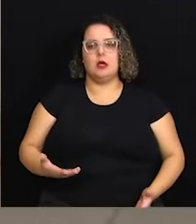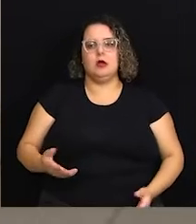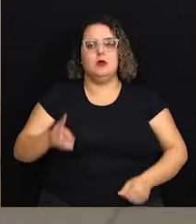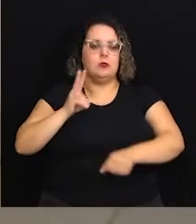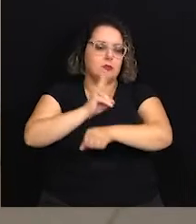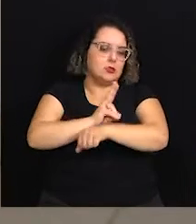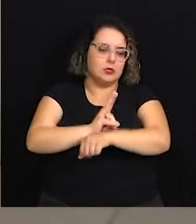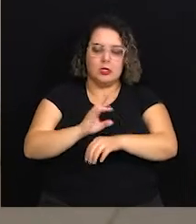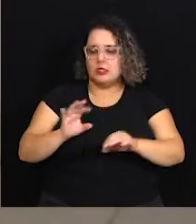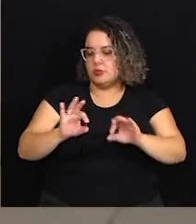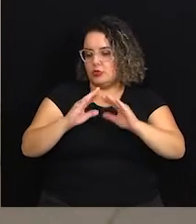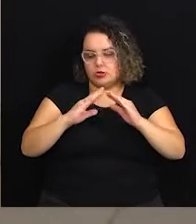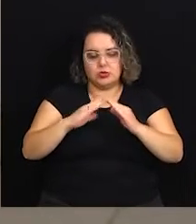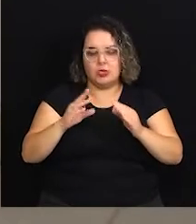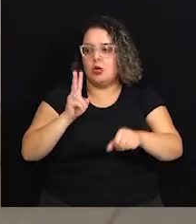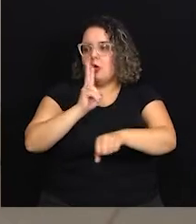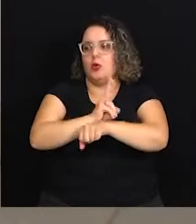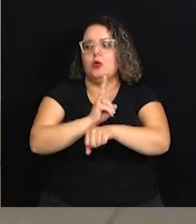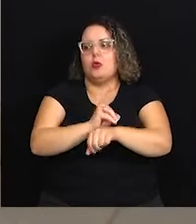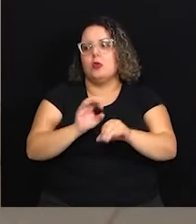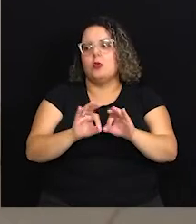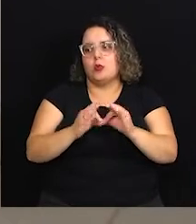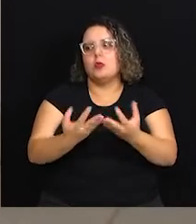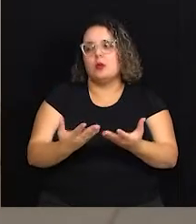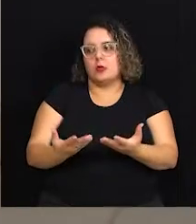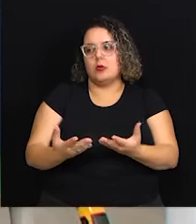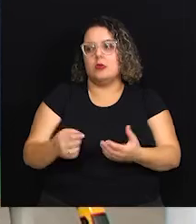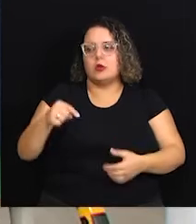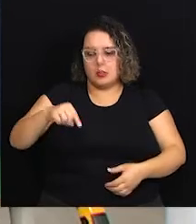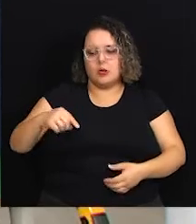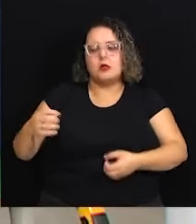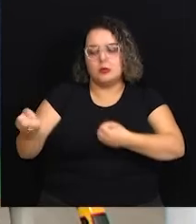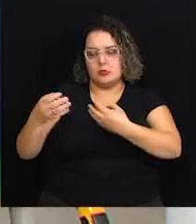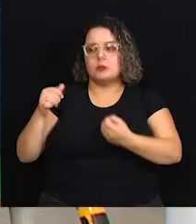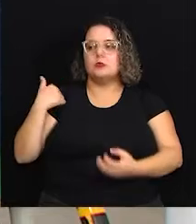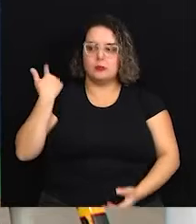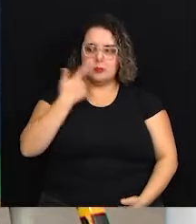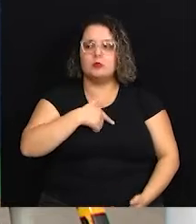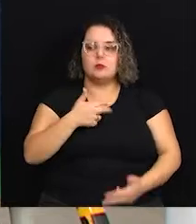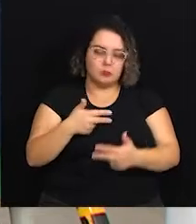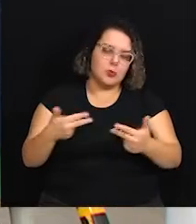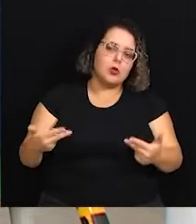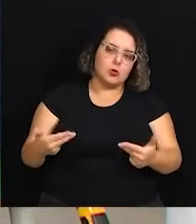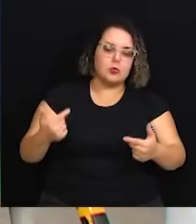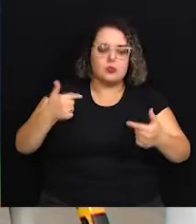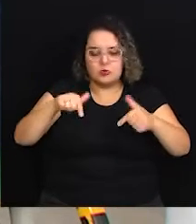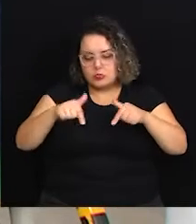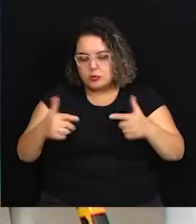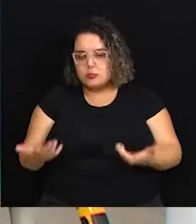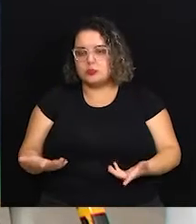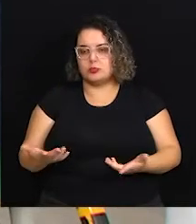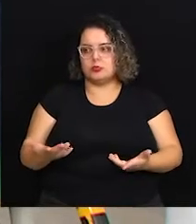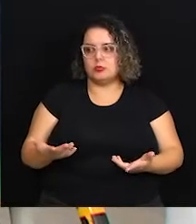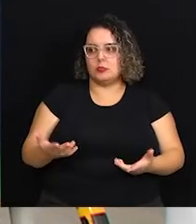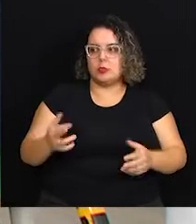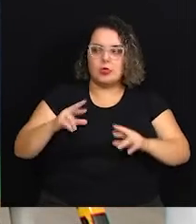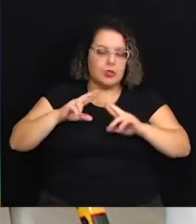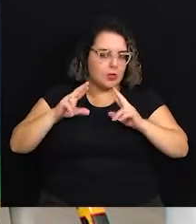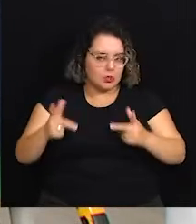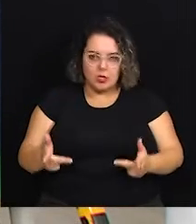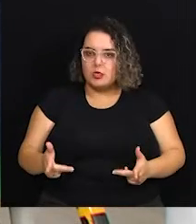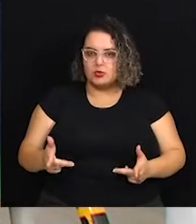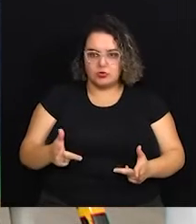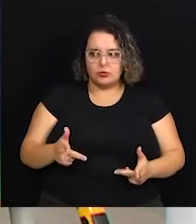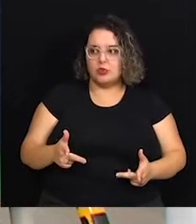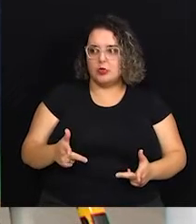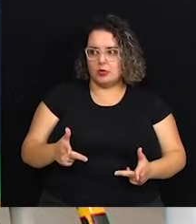família. Isso, a escola ensinou muito isso para nós. E é uma coisa que, um trabalho que é diferente,